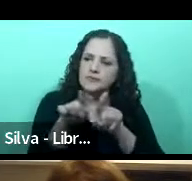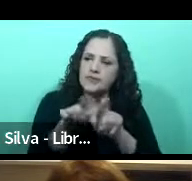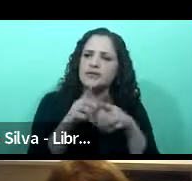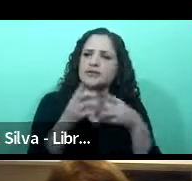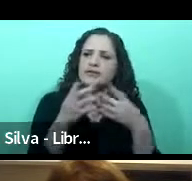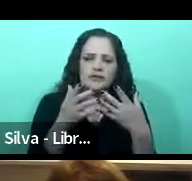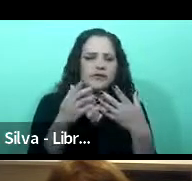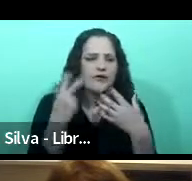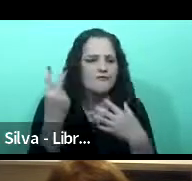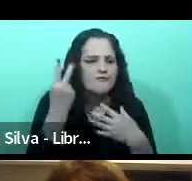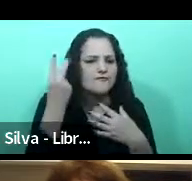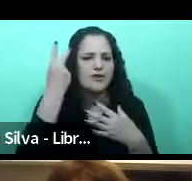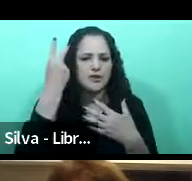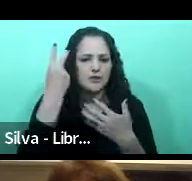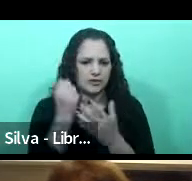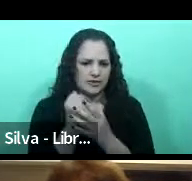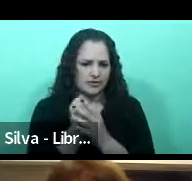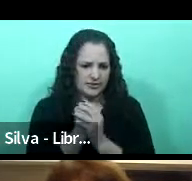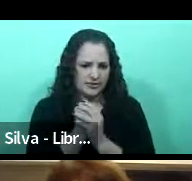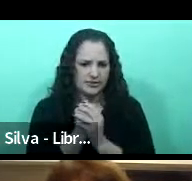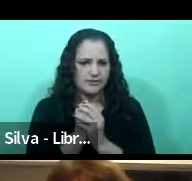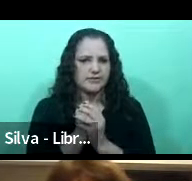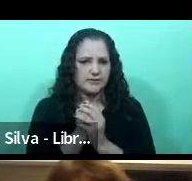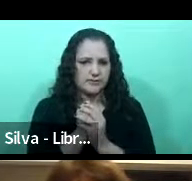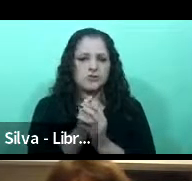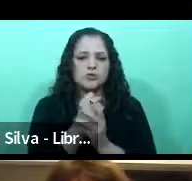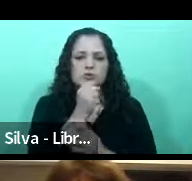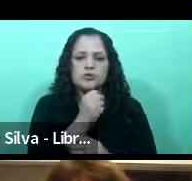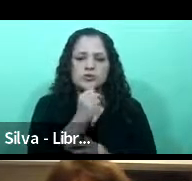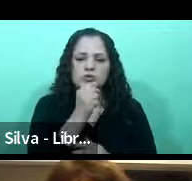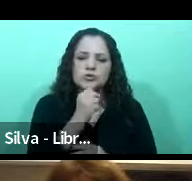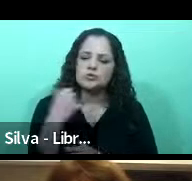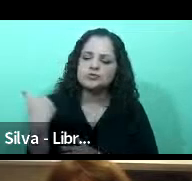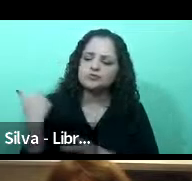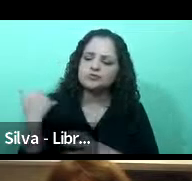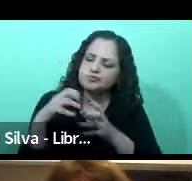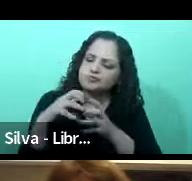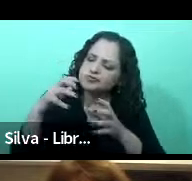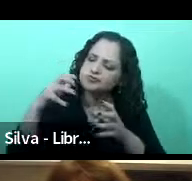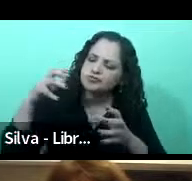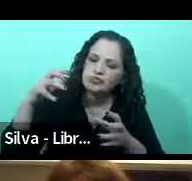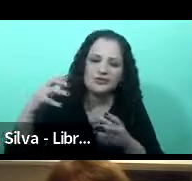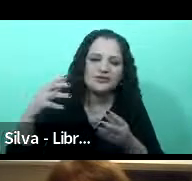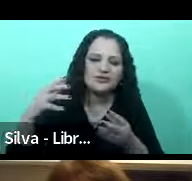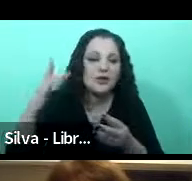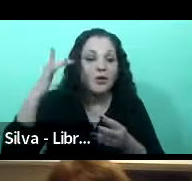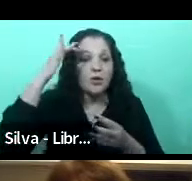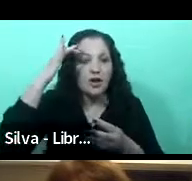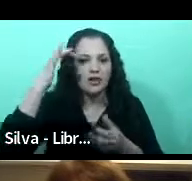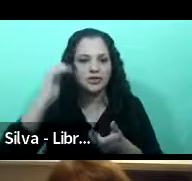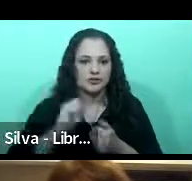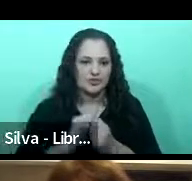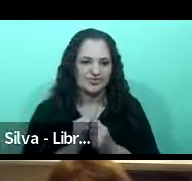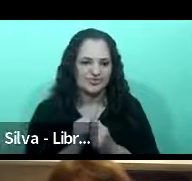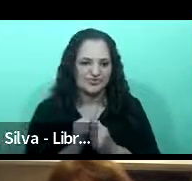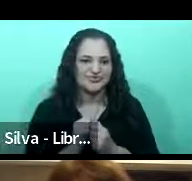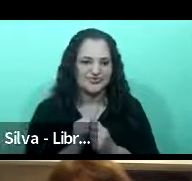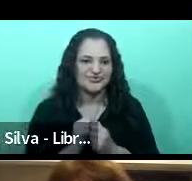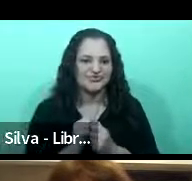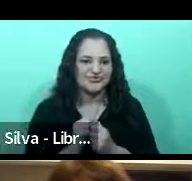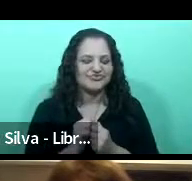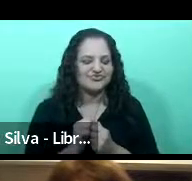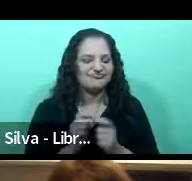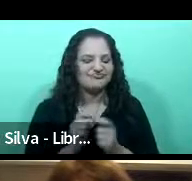a valorização desse envelhecimento, né? Então, eu acho que isso é